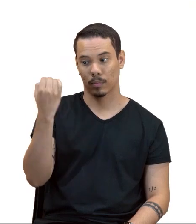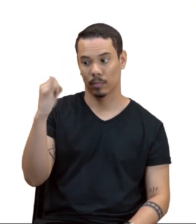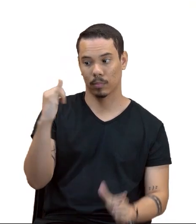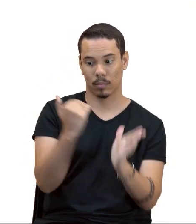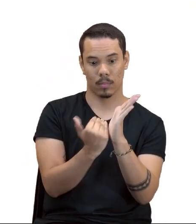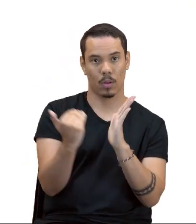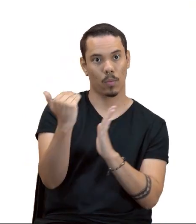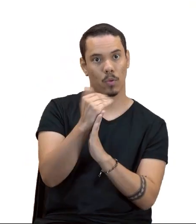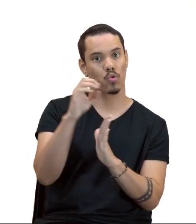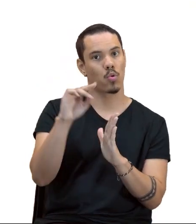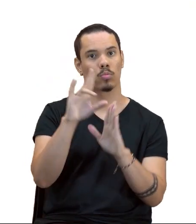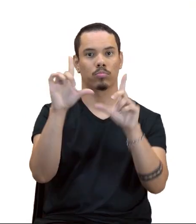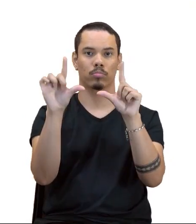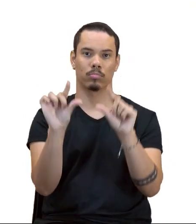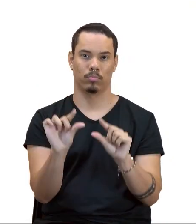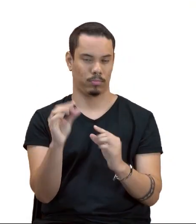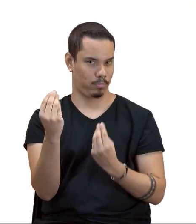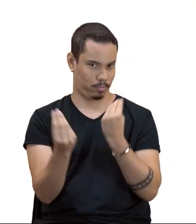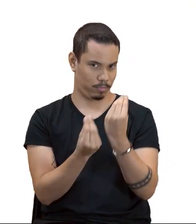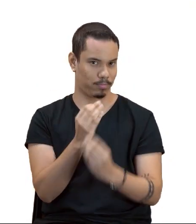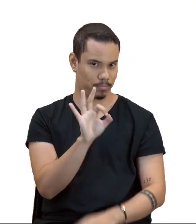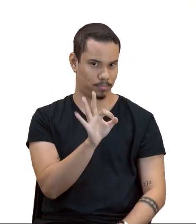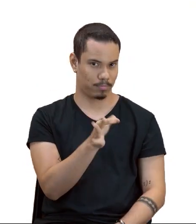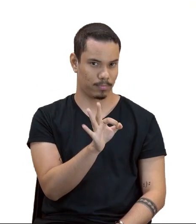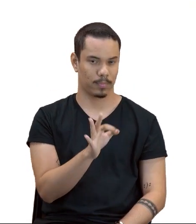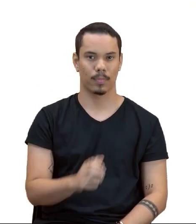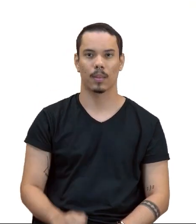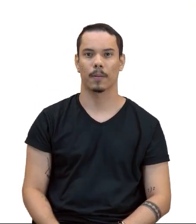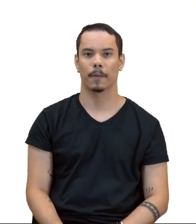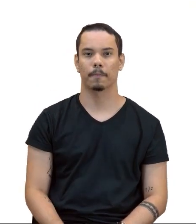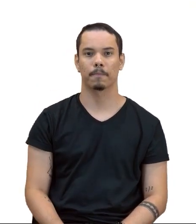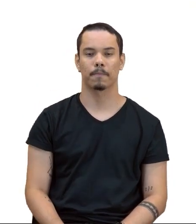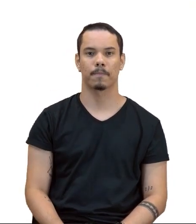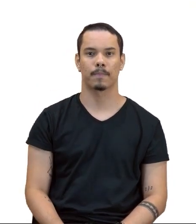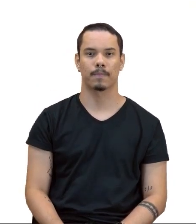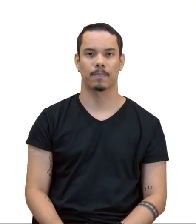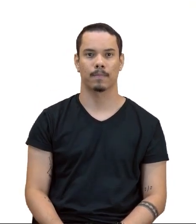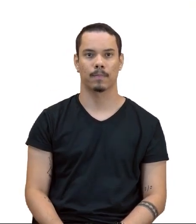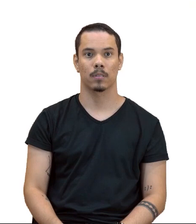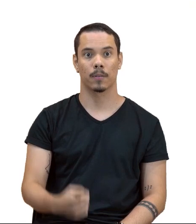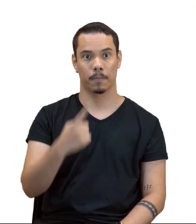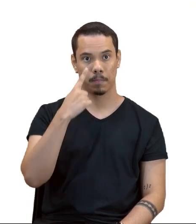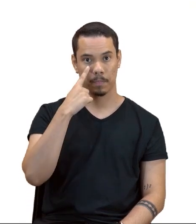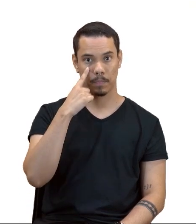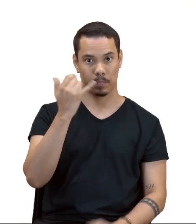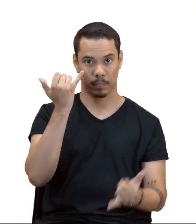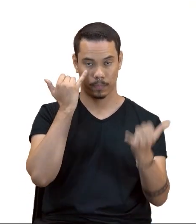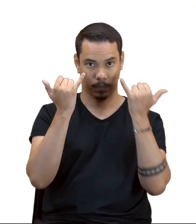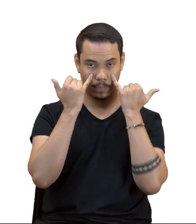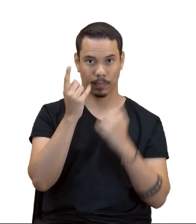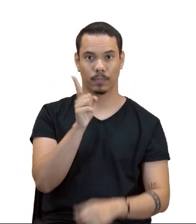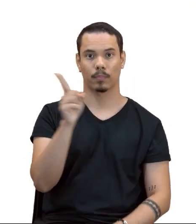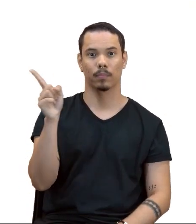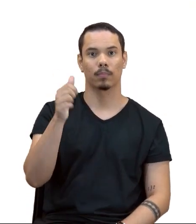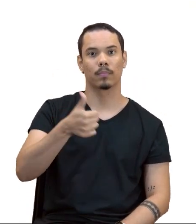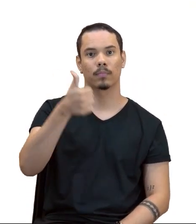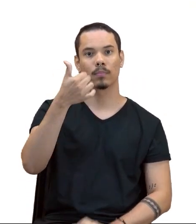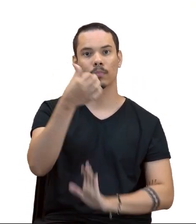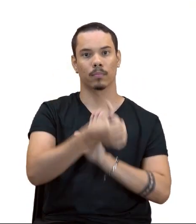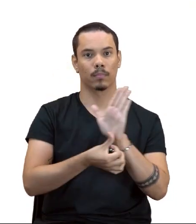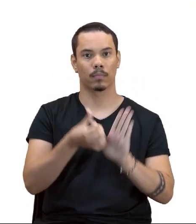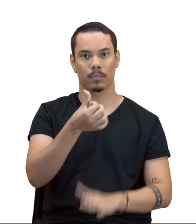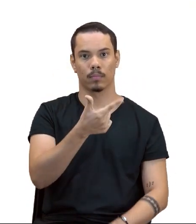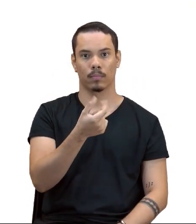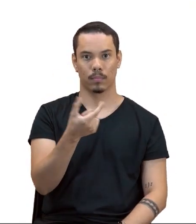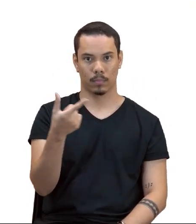do desmatamento em Rondônia. Certo, professor Jorge? Perfeito. Olha aí. No primeiro semestre de 2020, Rondônia teve